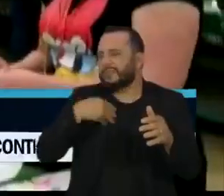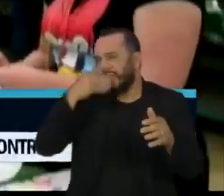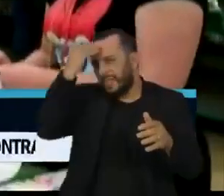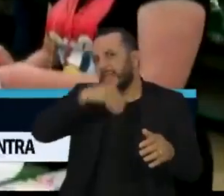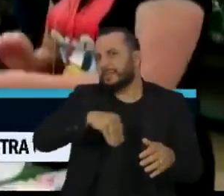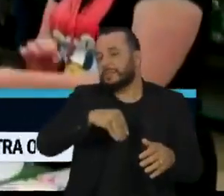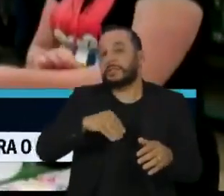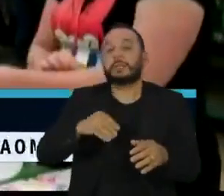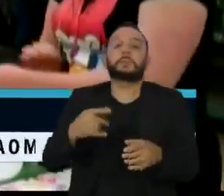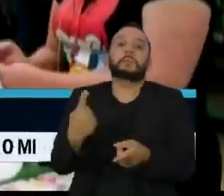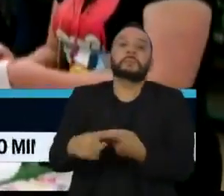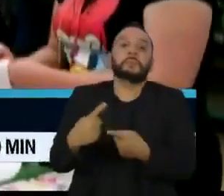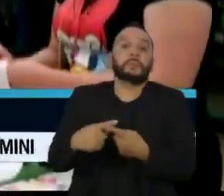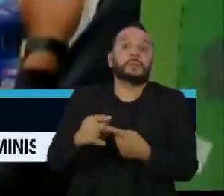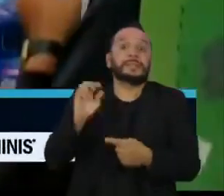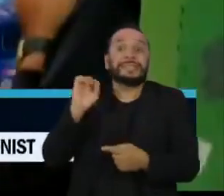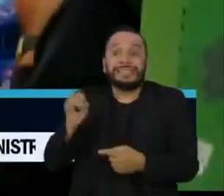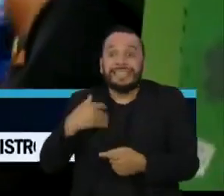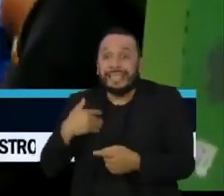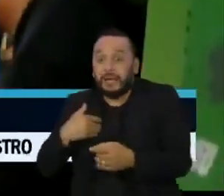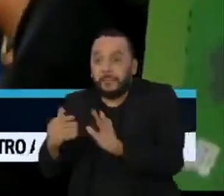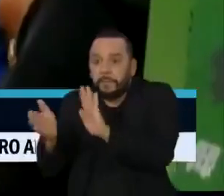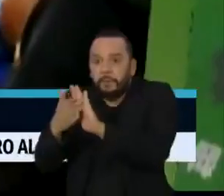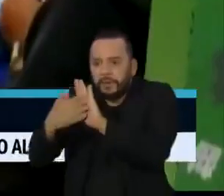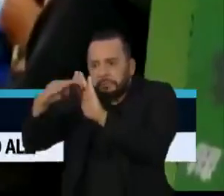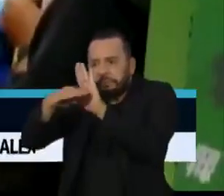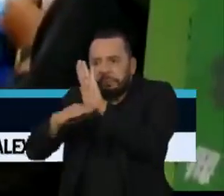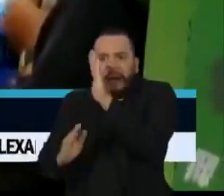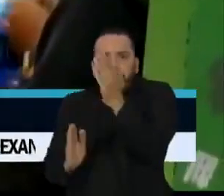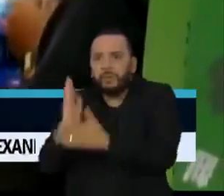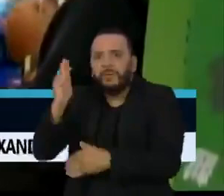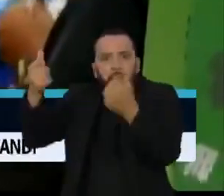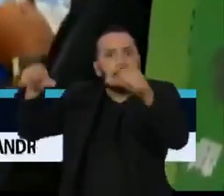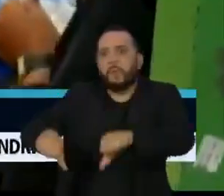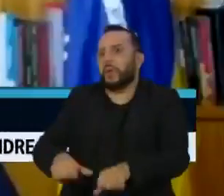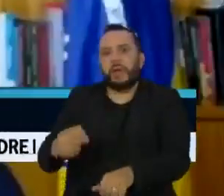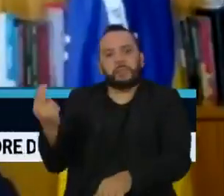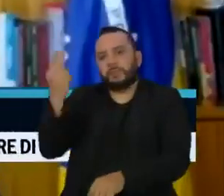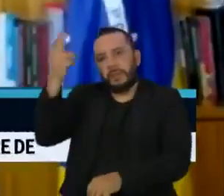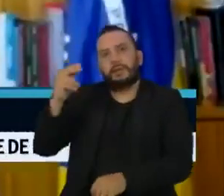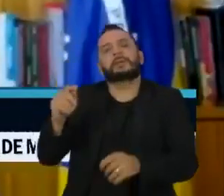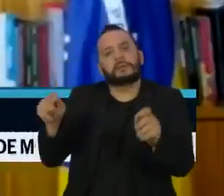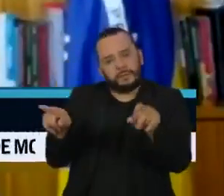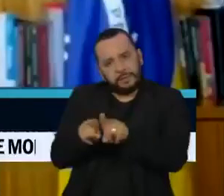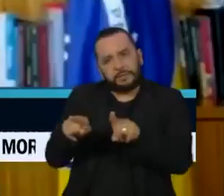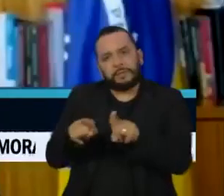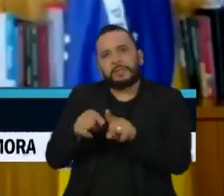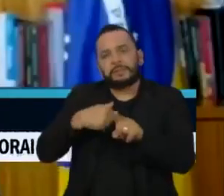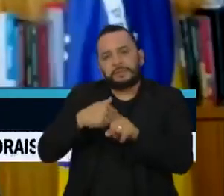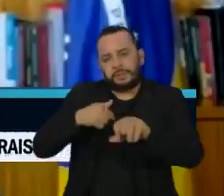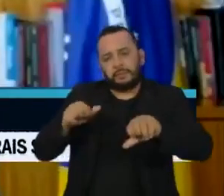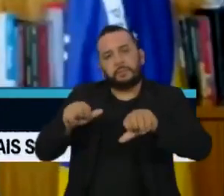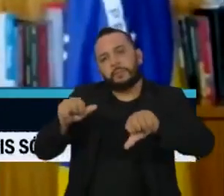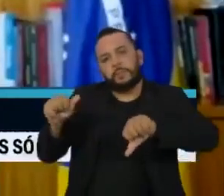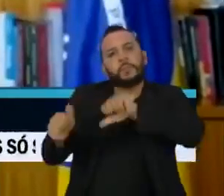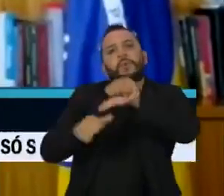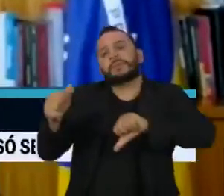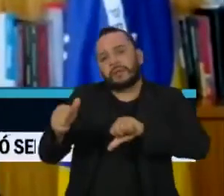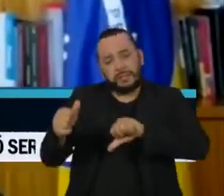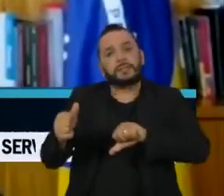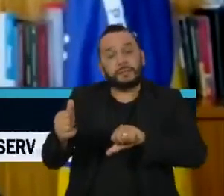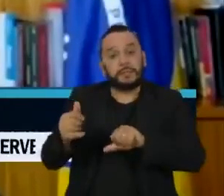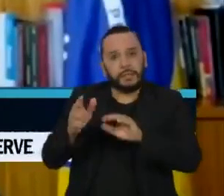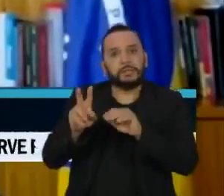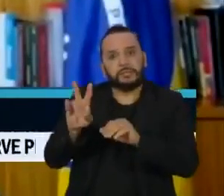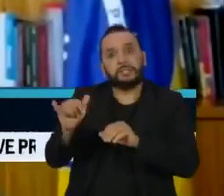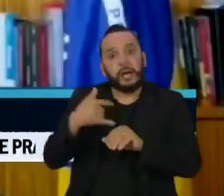aprovar uma proposta que possa piorar o sistema. E fala em fatiar a mudança essencial para destravar